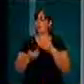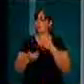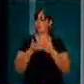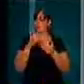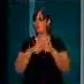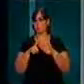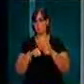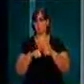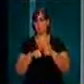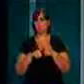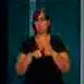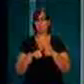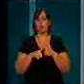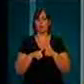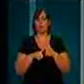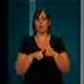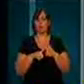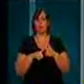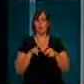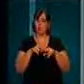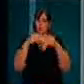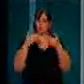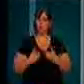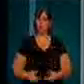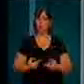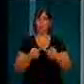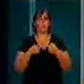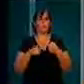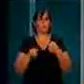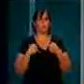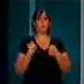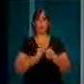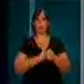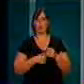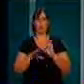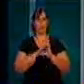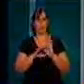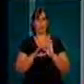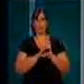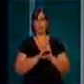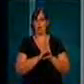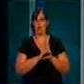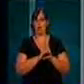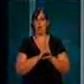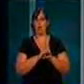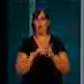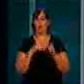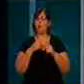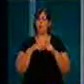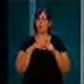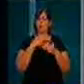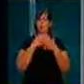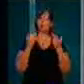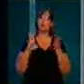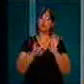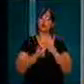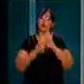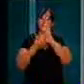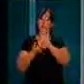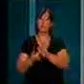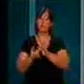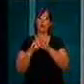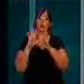tal comportamento é incompatível com a nossa Constituição. Ante ao exposto, formulo